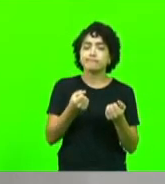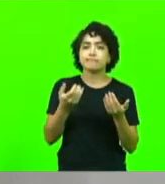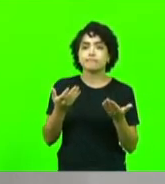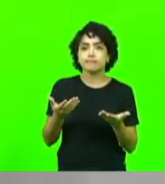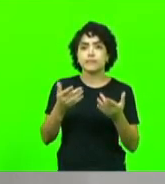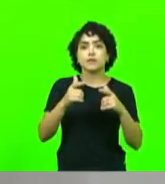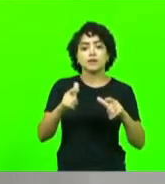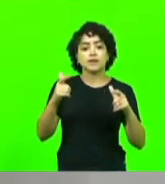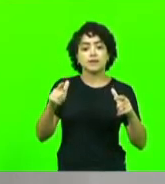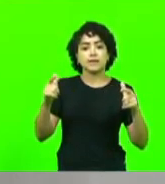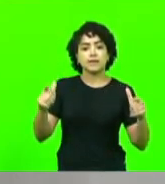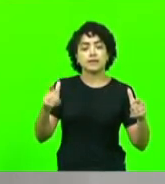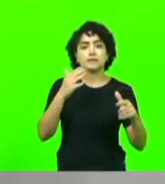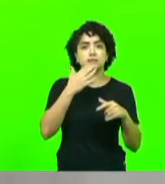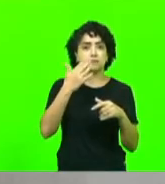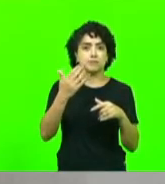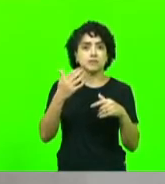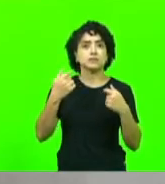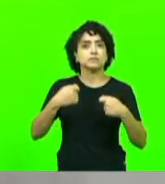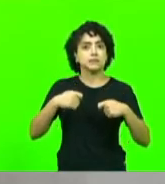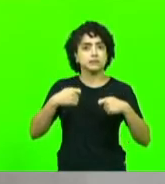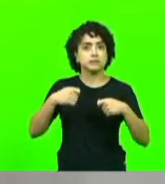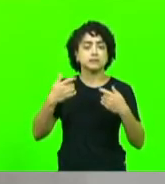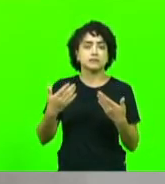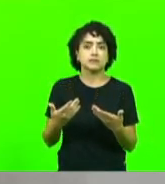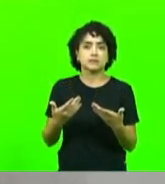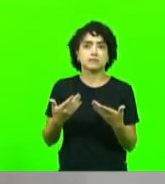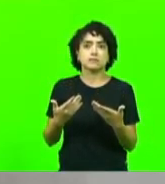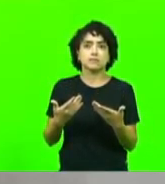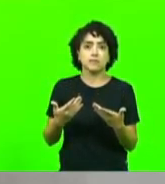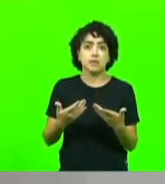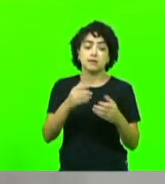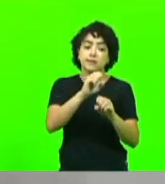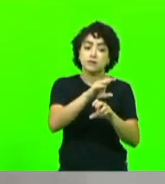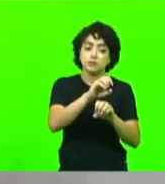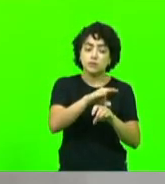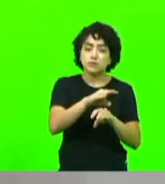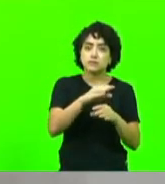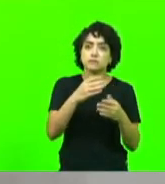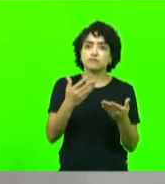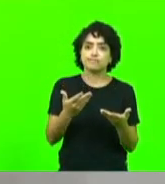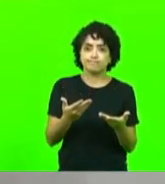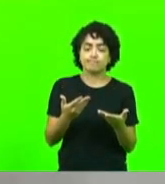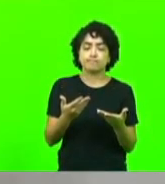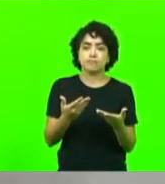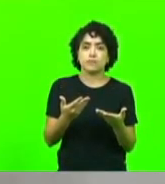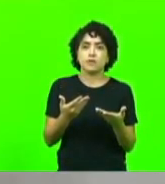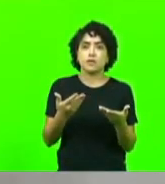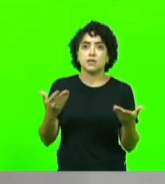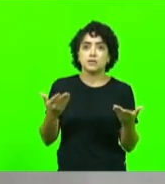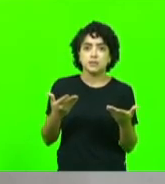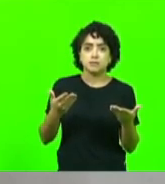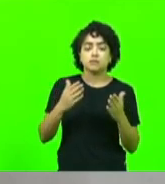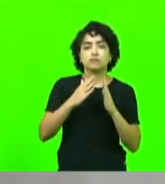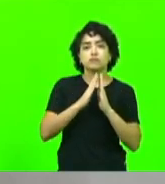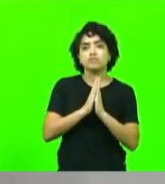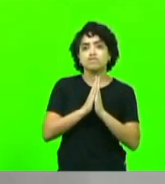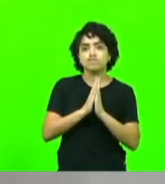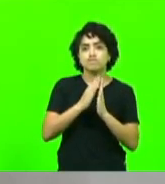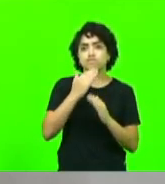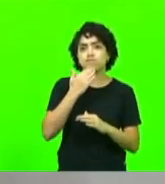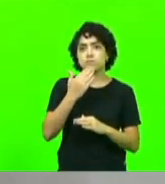uma demanda que tem que se dar conta, que é a questão da educação. Então, eu faço aqui um apelo